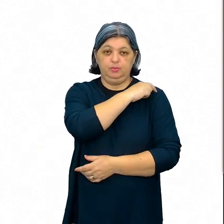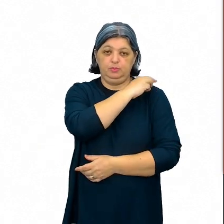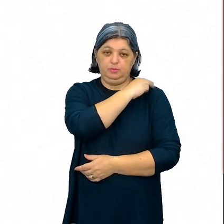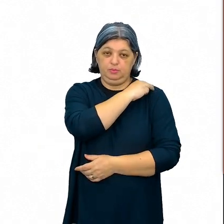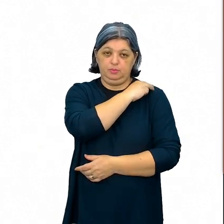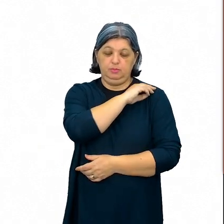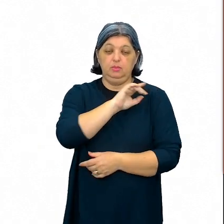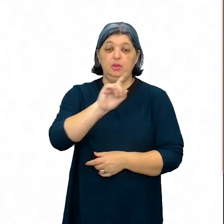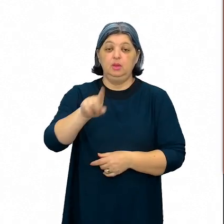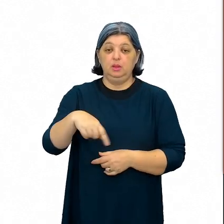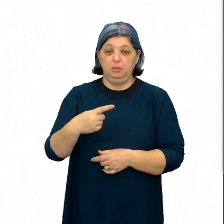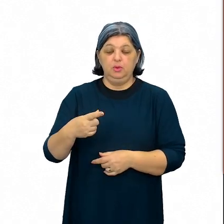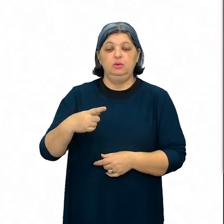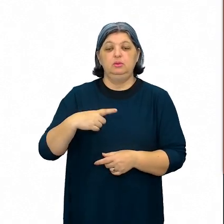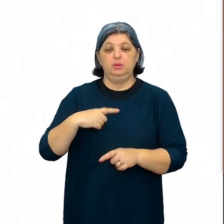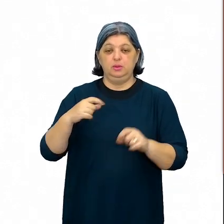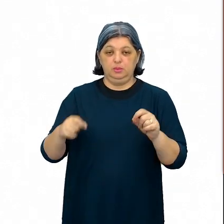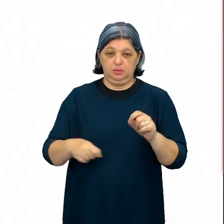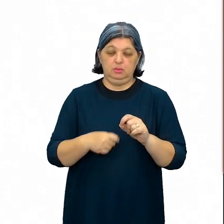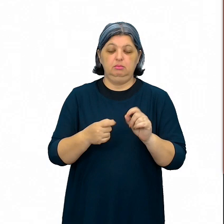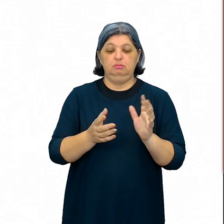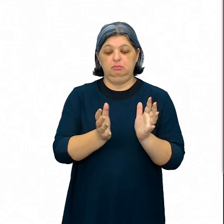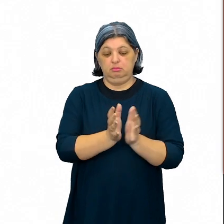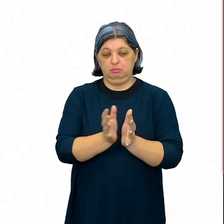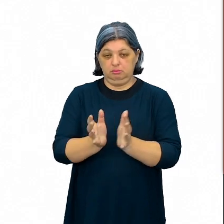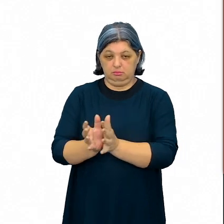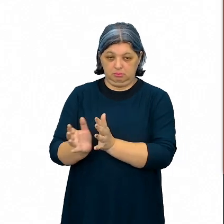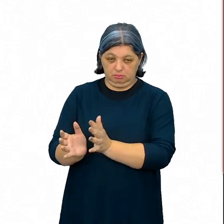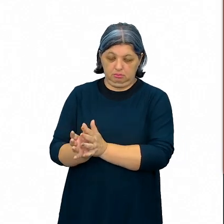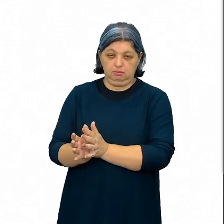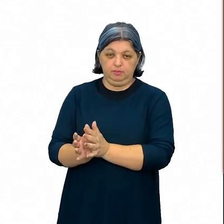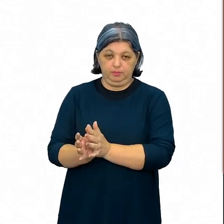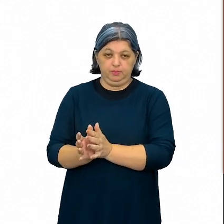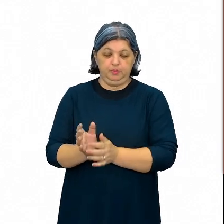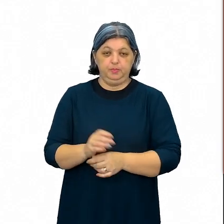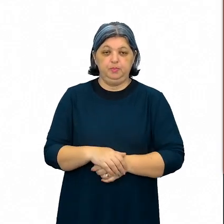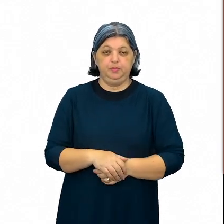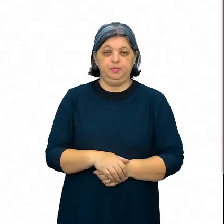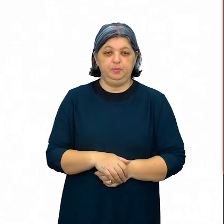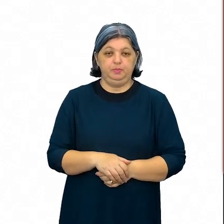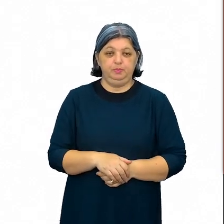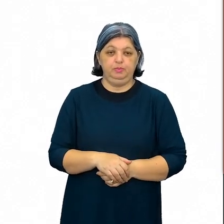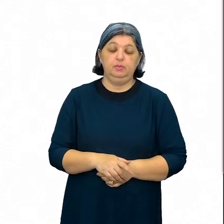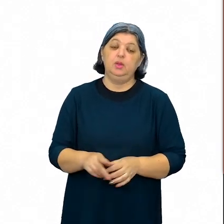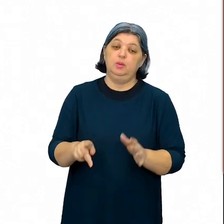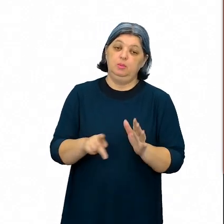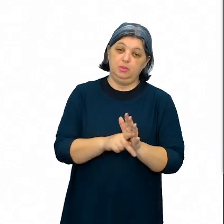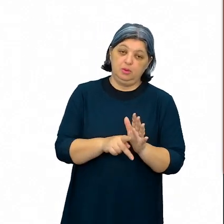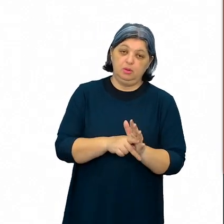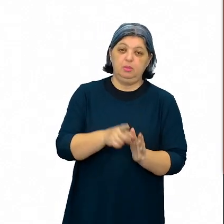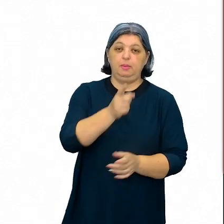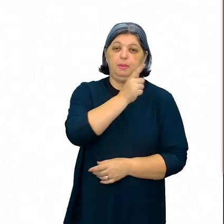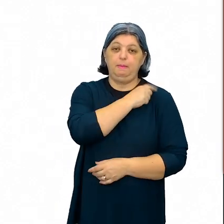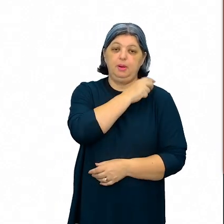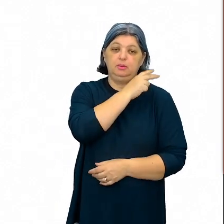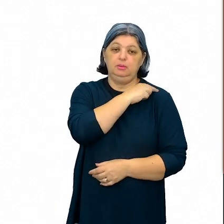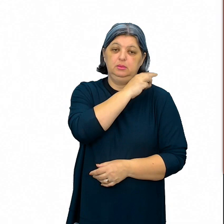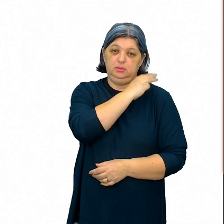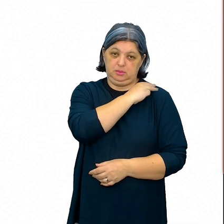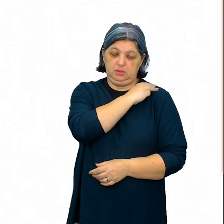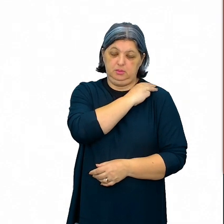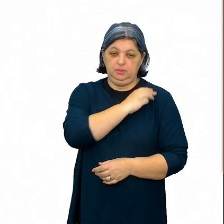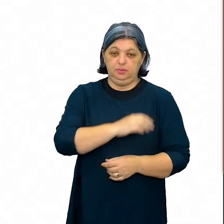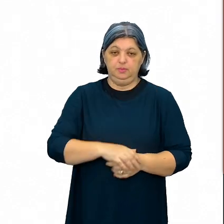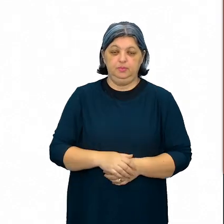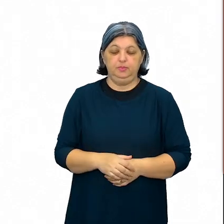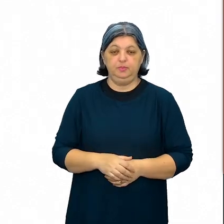nós temos a transmissão de ano série e no nosso caso né de série primeira segunda e terceira serviço